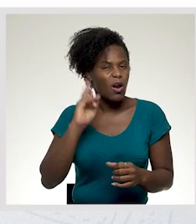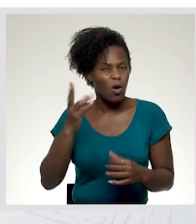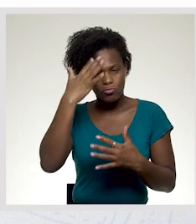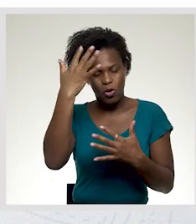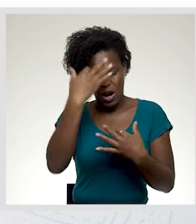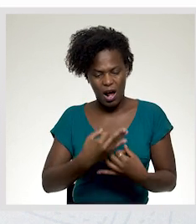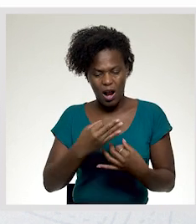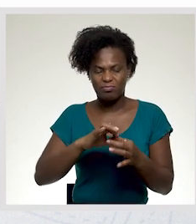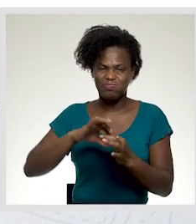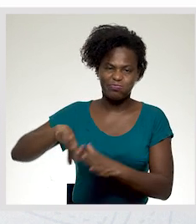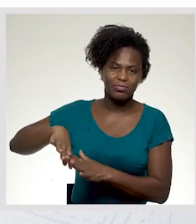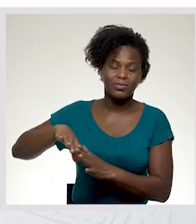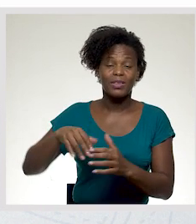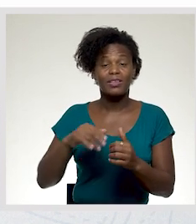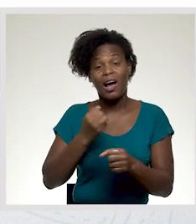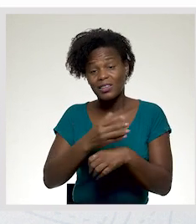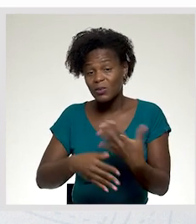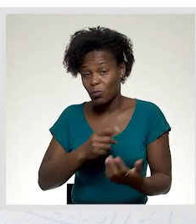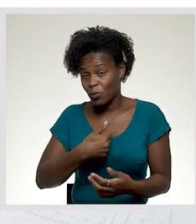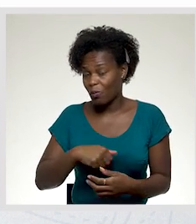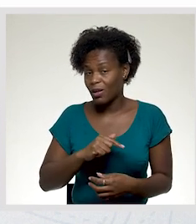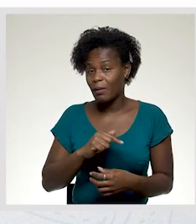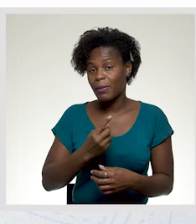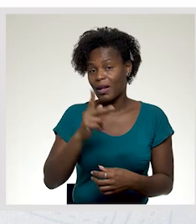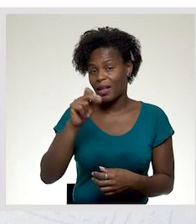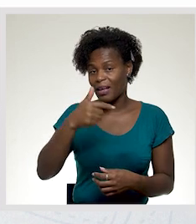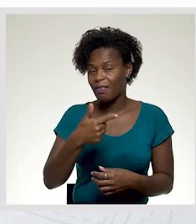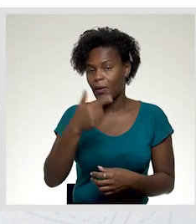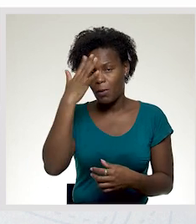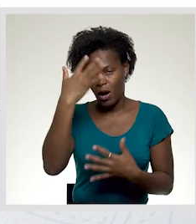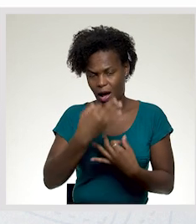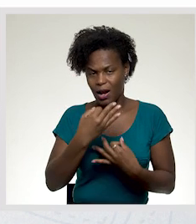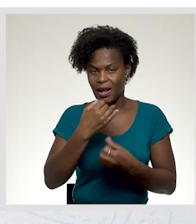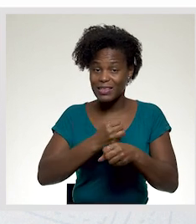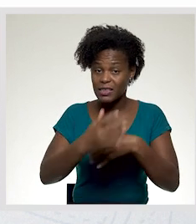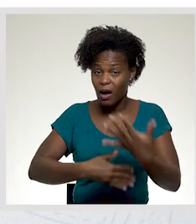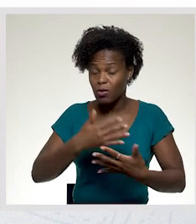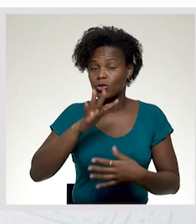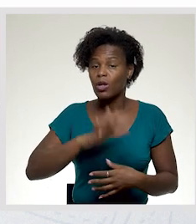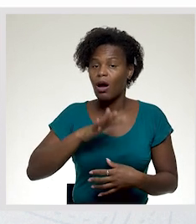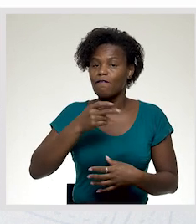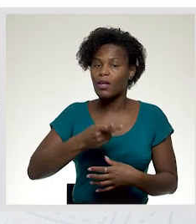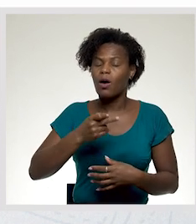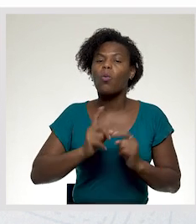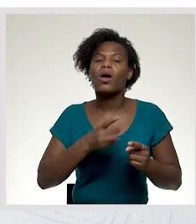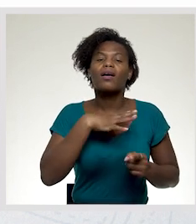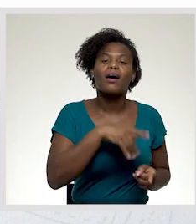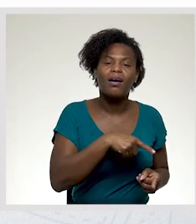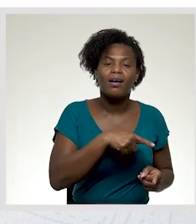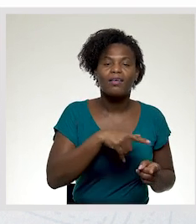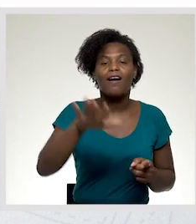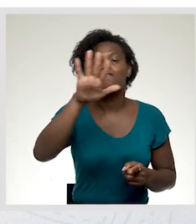valor moral às nossas ações. Para Kant, a moralidade de uma ação reside na intenção,